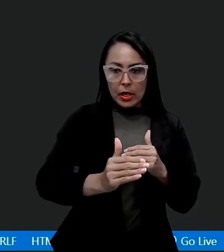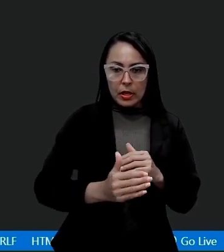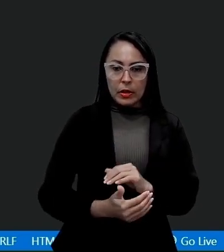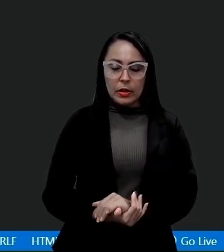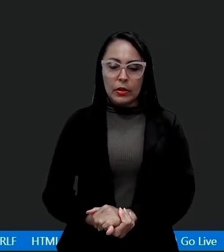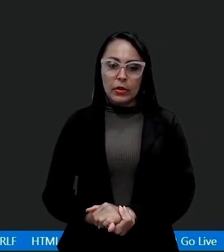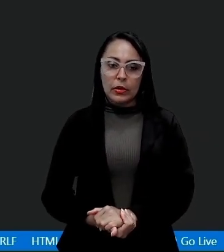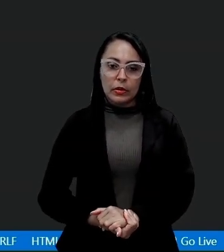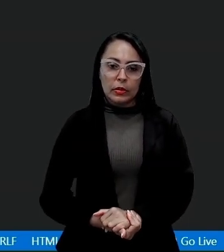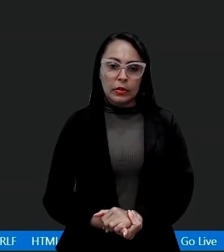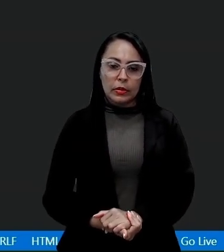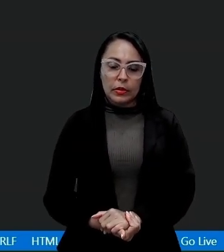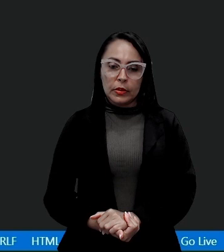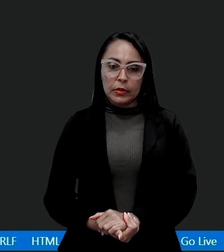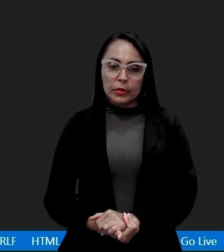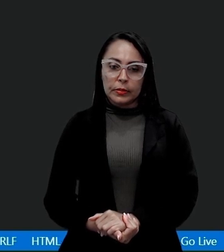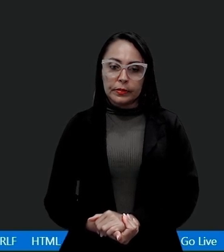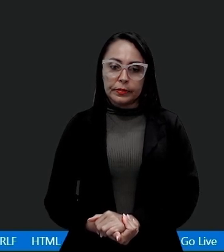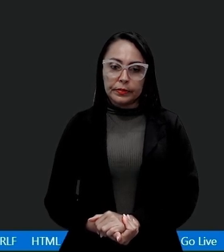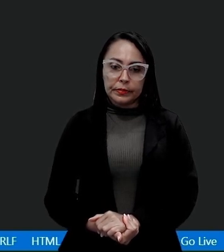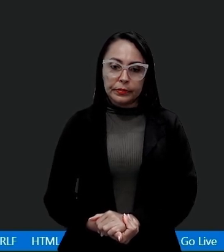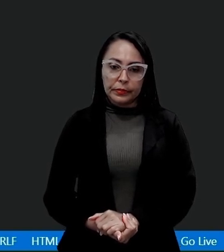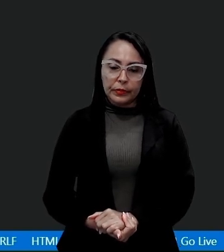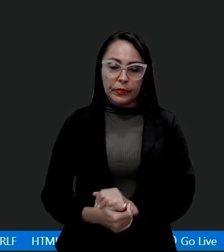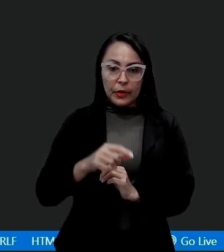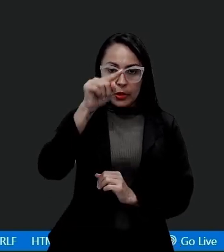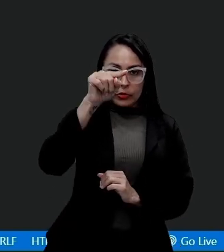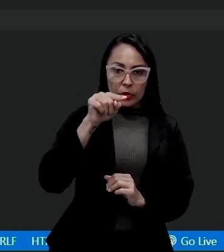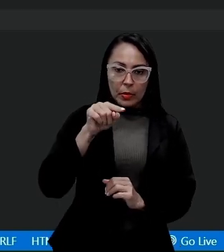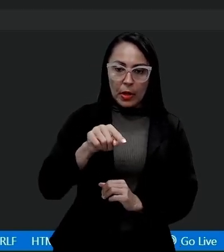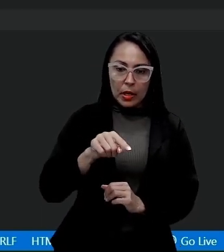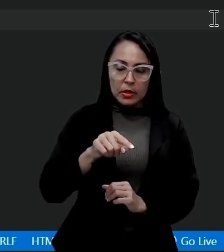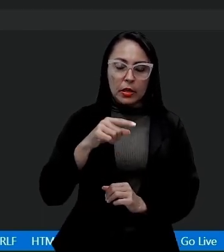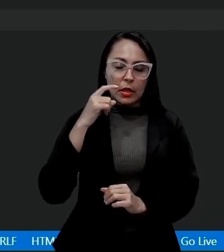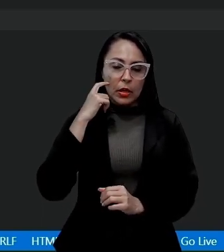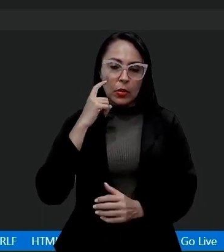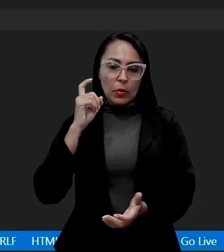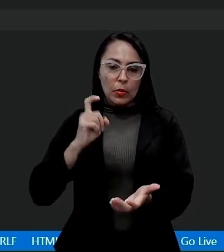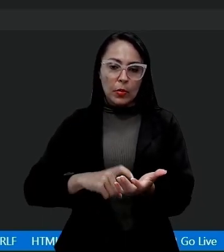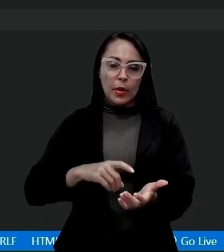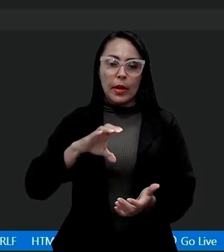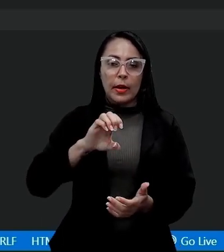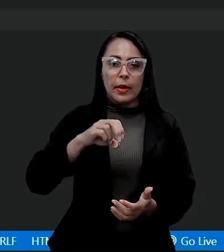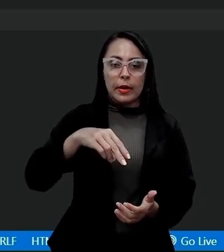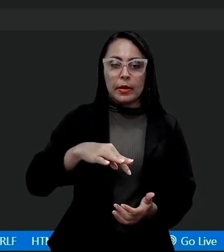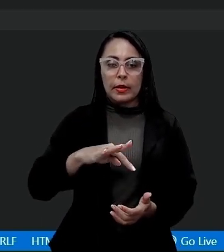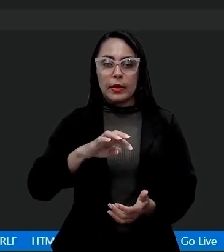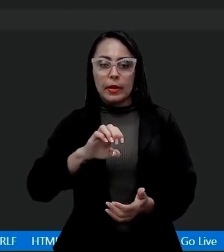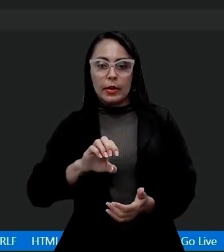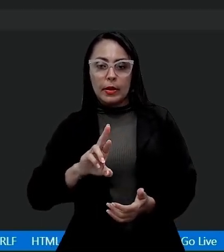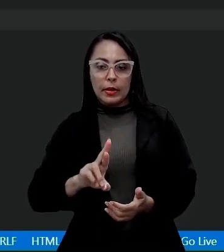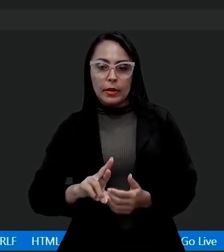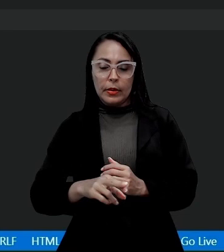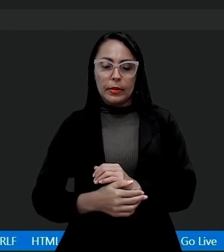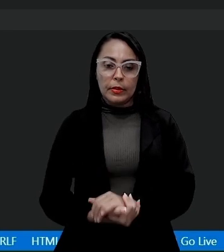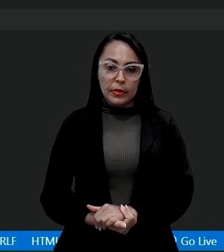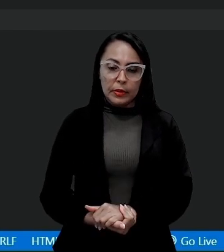com o atalho !Enter para a instrução básica do HTML.